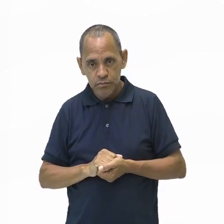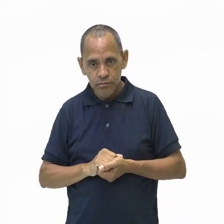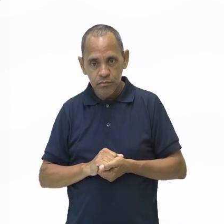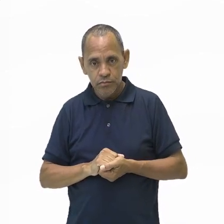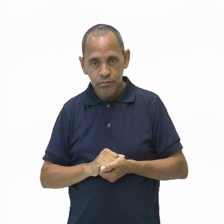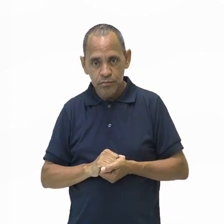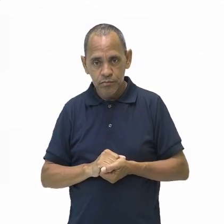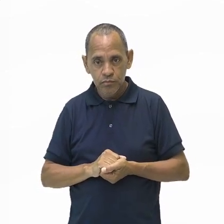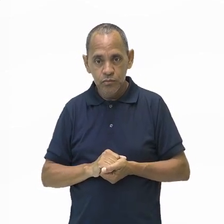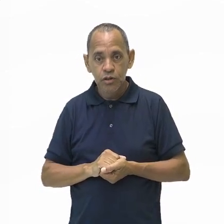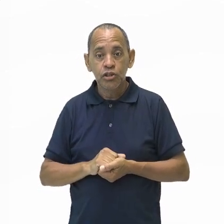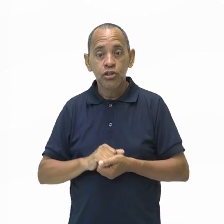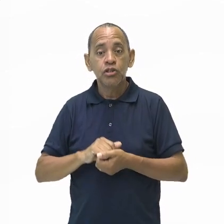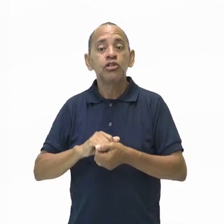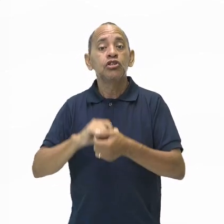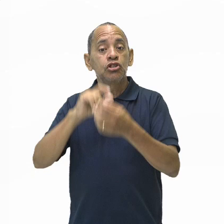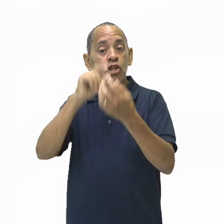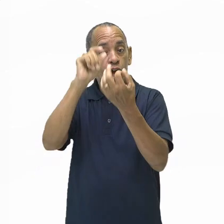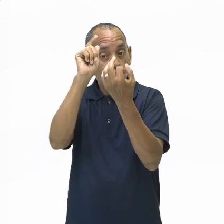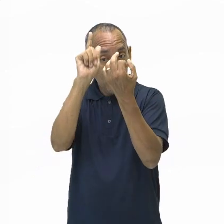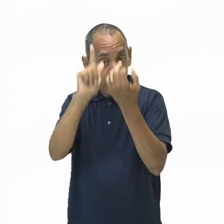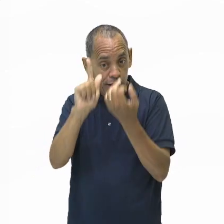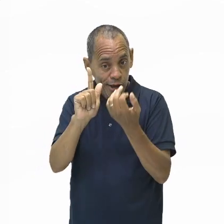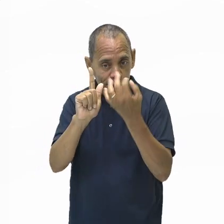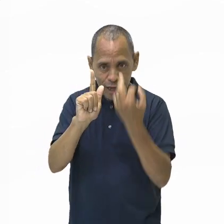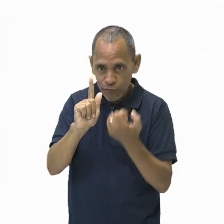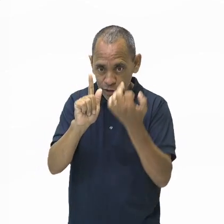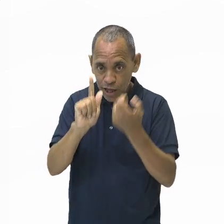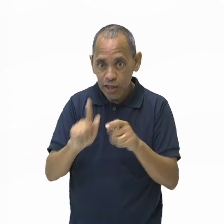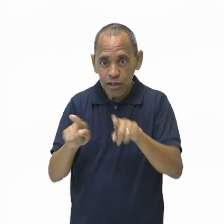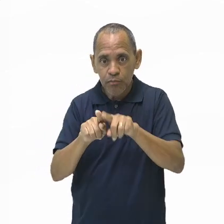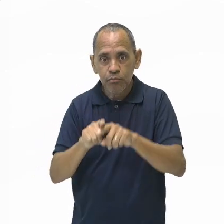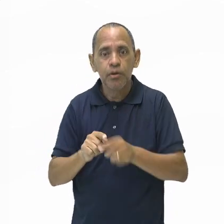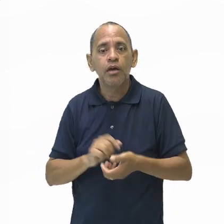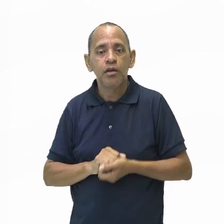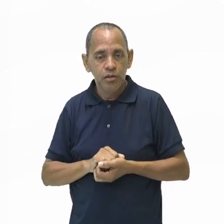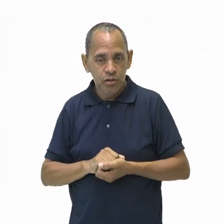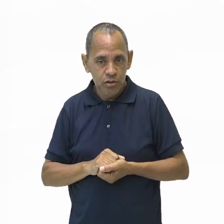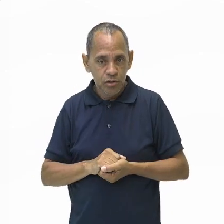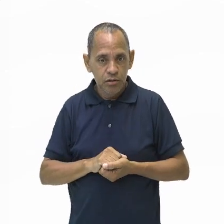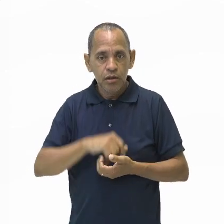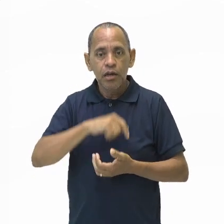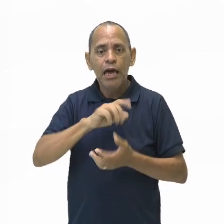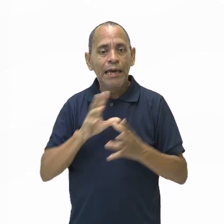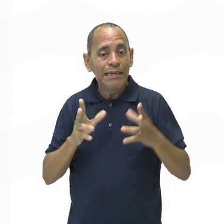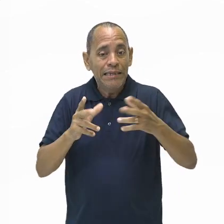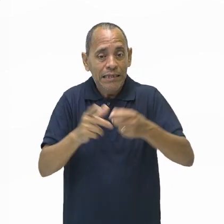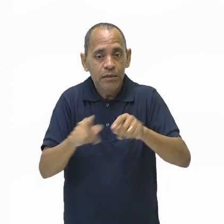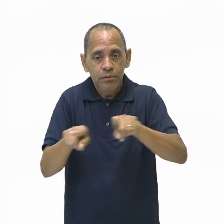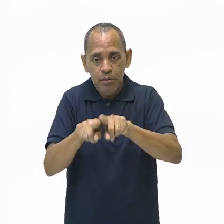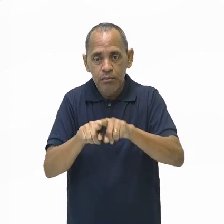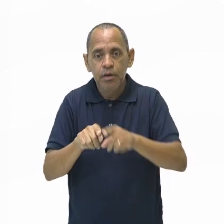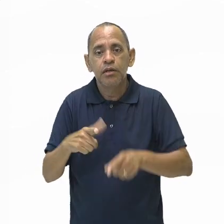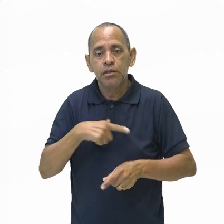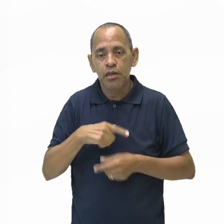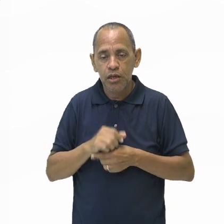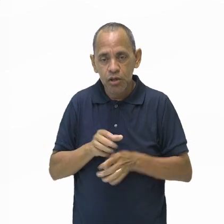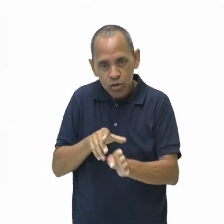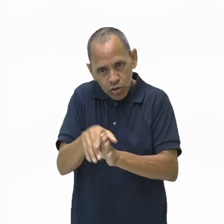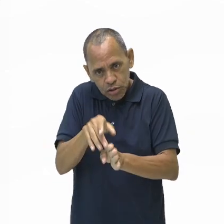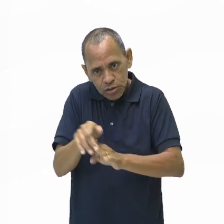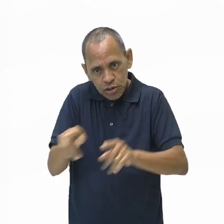conta de sua formação acadêmica, Kip pôde auxiliar os produtores e artistas técnicos nas explicações de conceitos científicos e